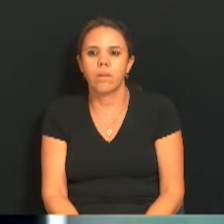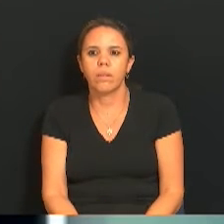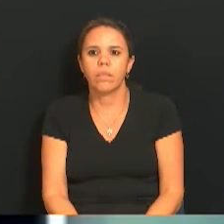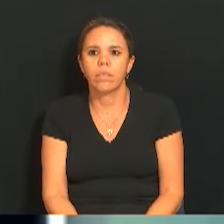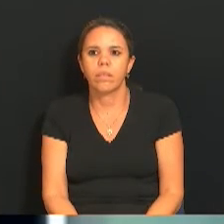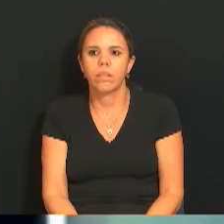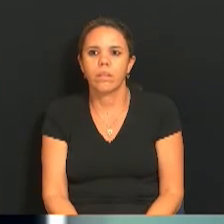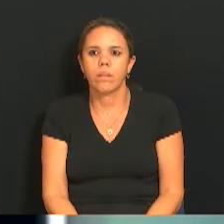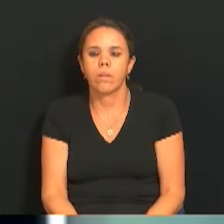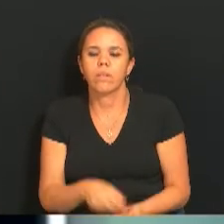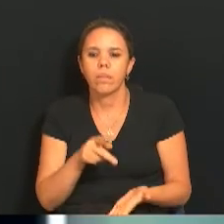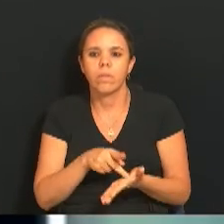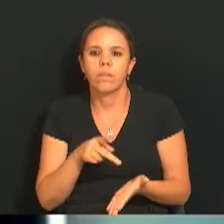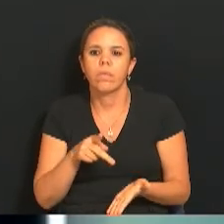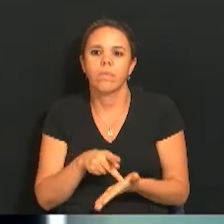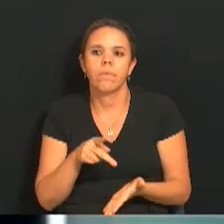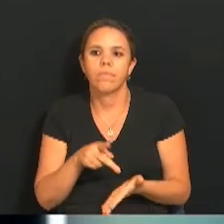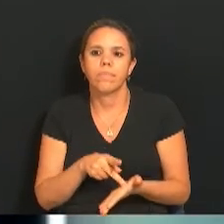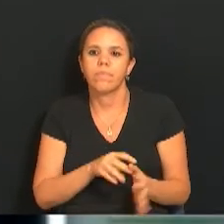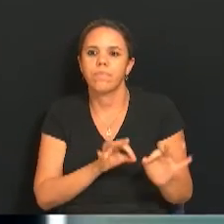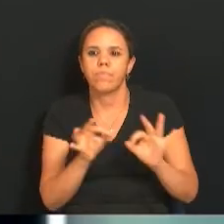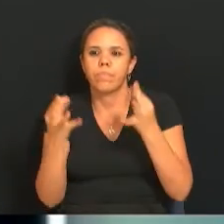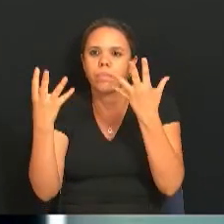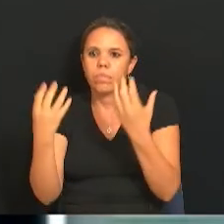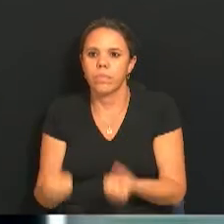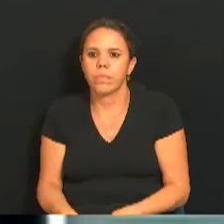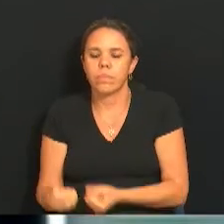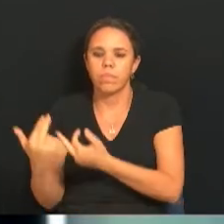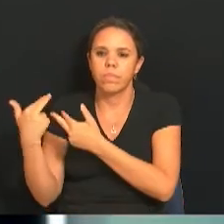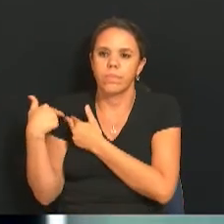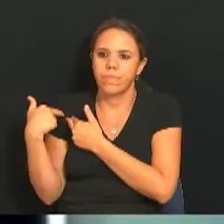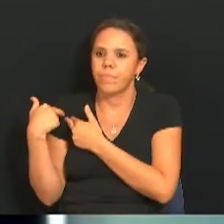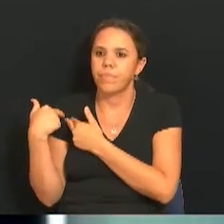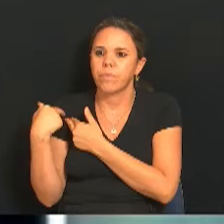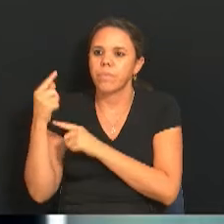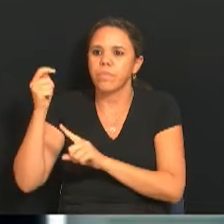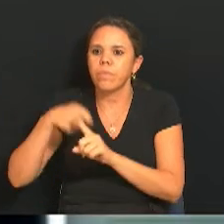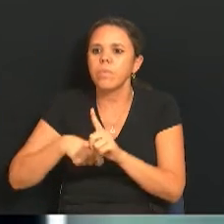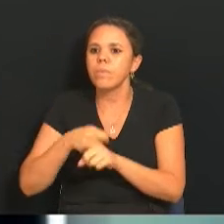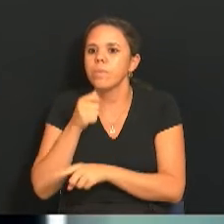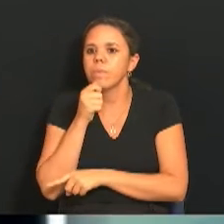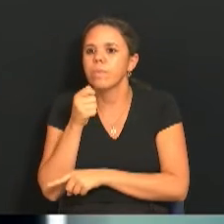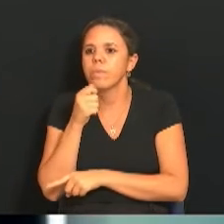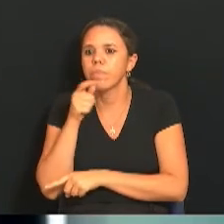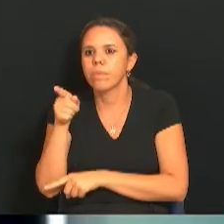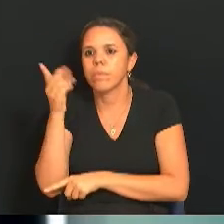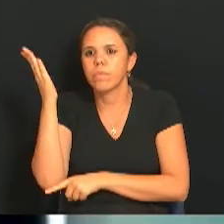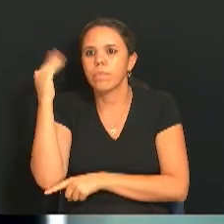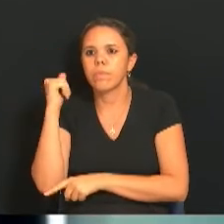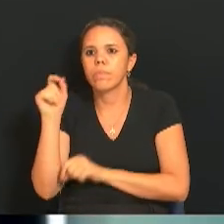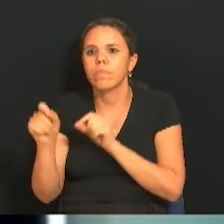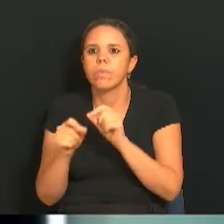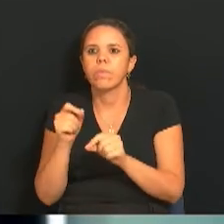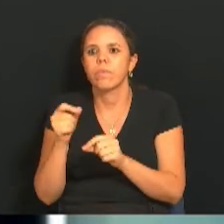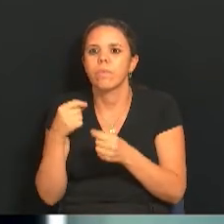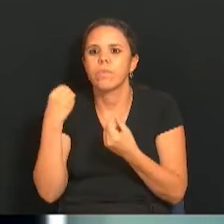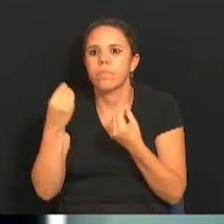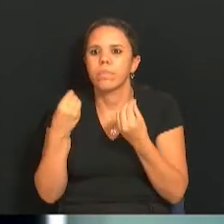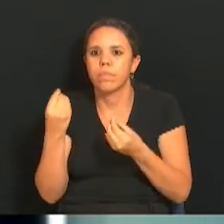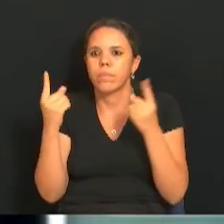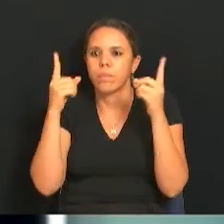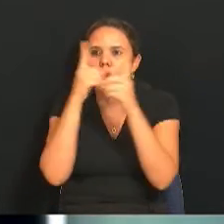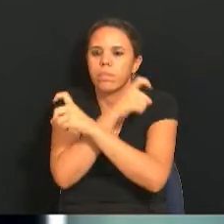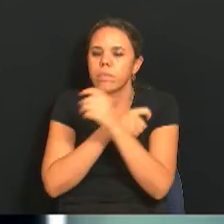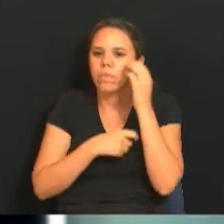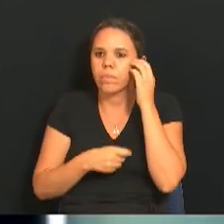Na verdade, estou assumindo a companhia aqui há praticamente um mês. O senhor sabe muito bem como é complexa essa